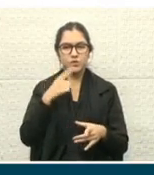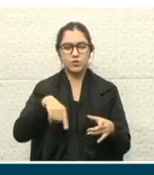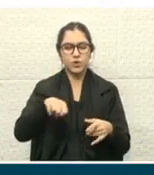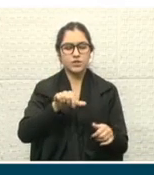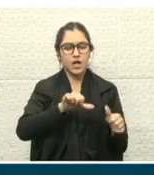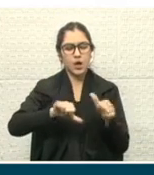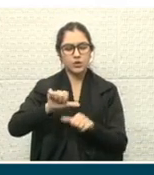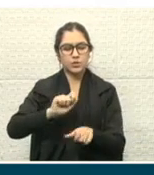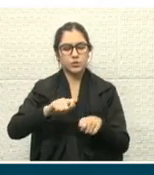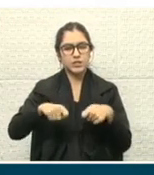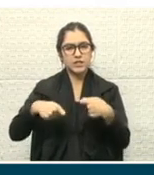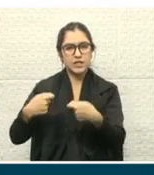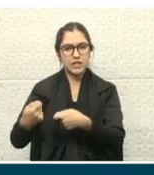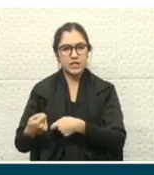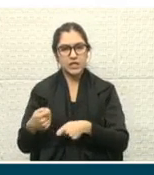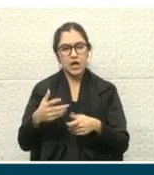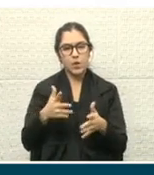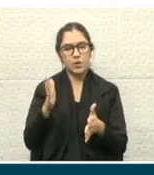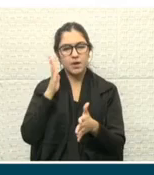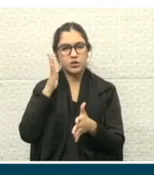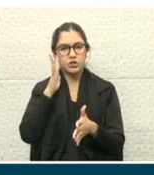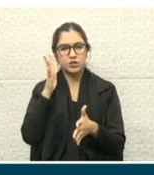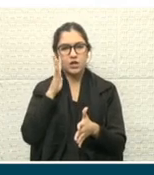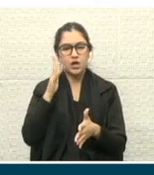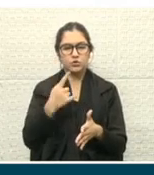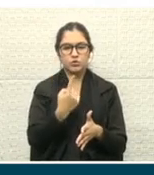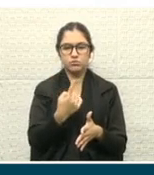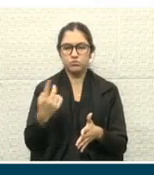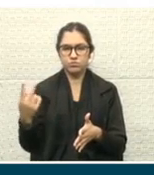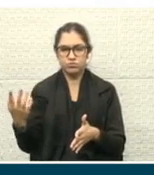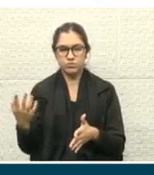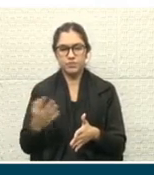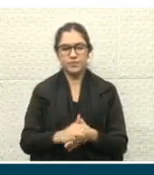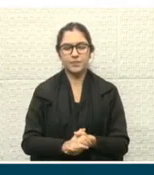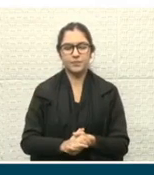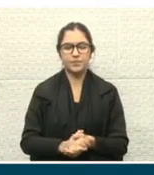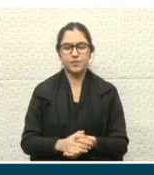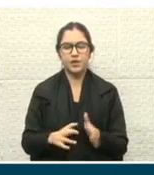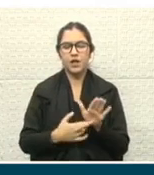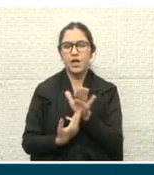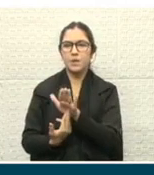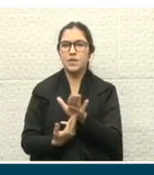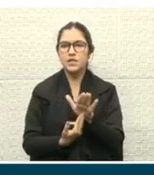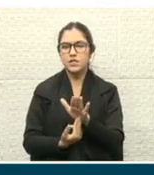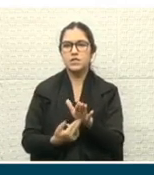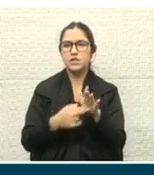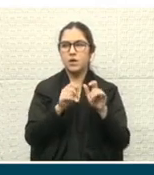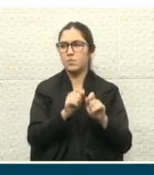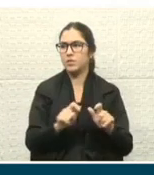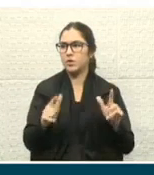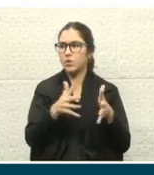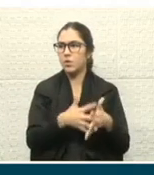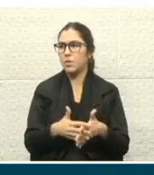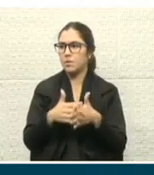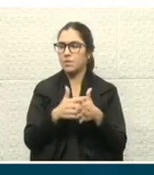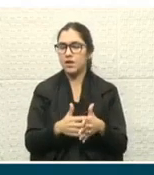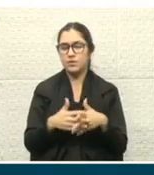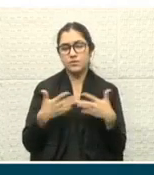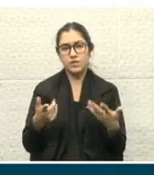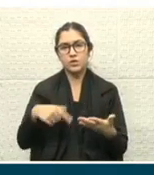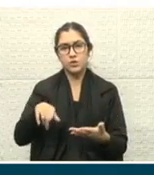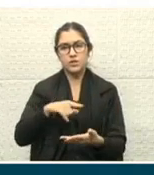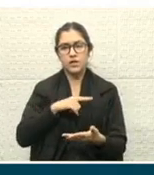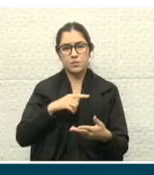alteramos o sinal da parte imaginária de um para o outro. E a representação no plano complexo. Bom, se nós